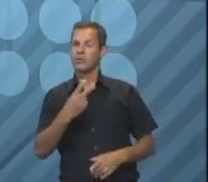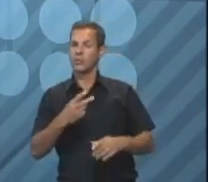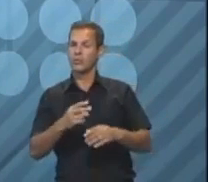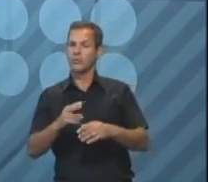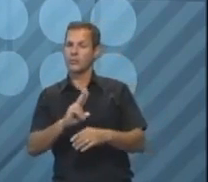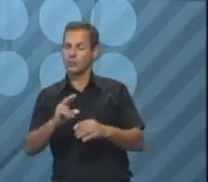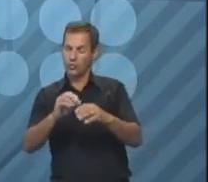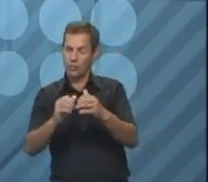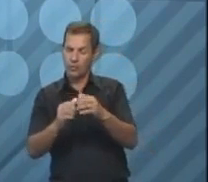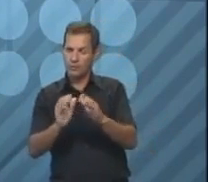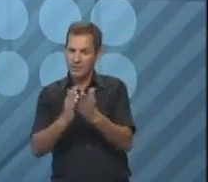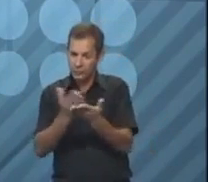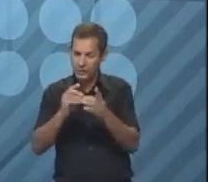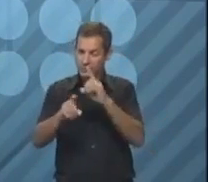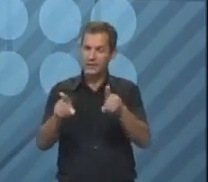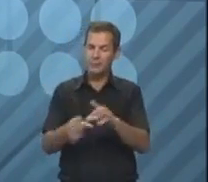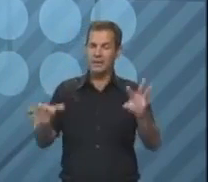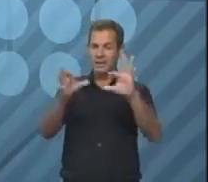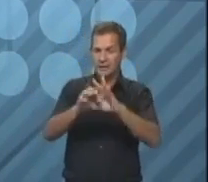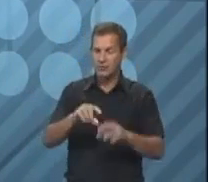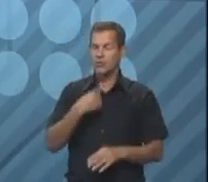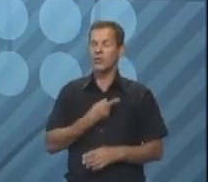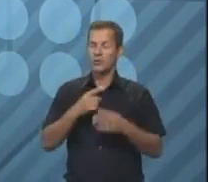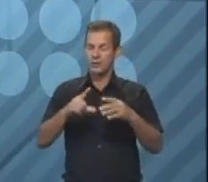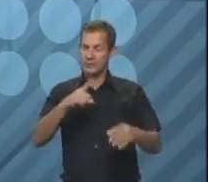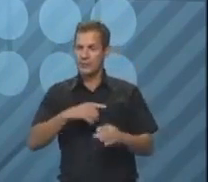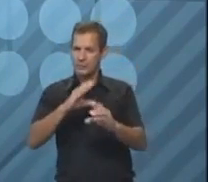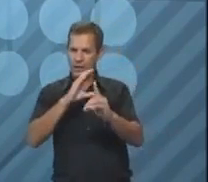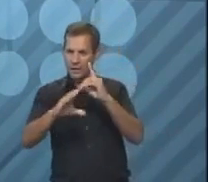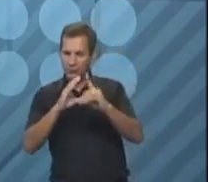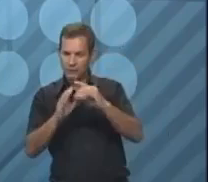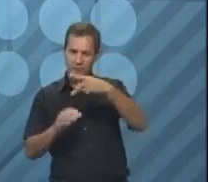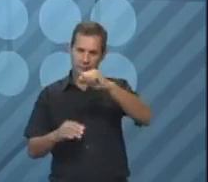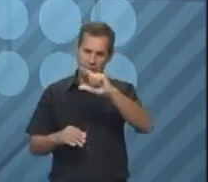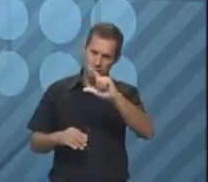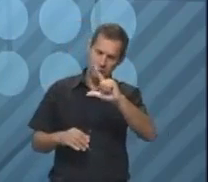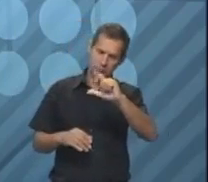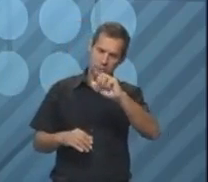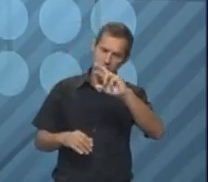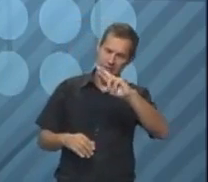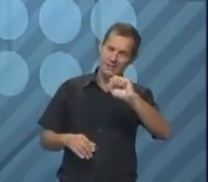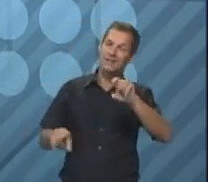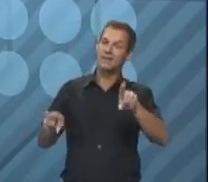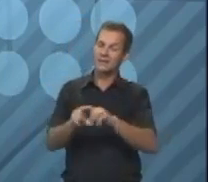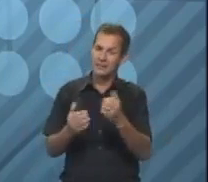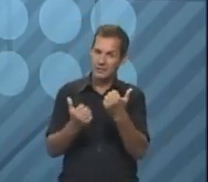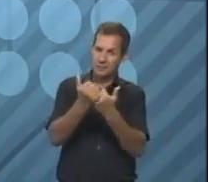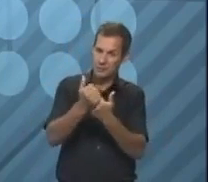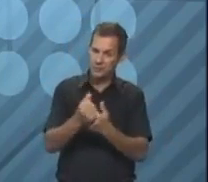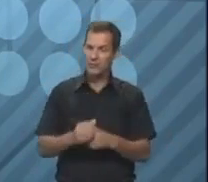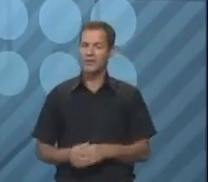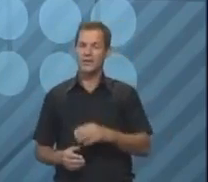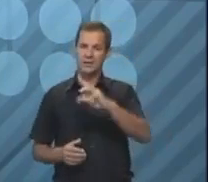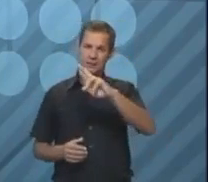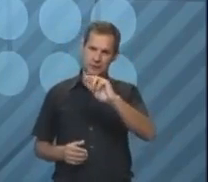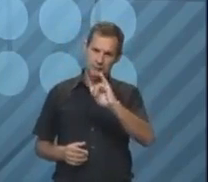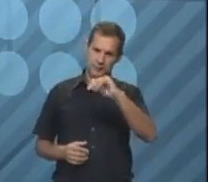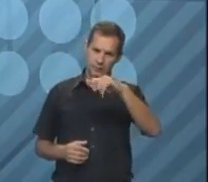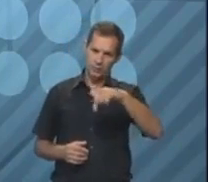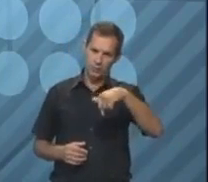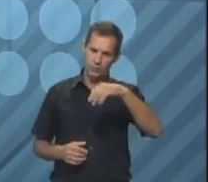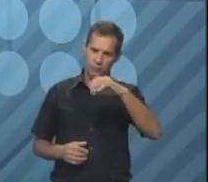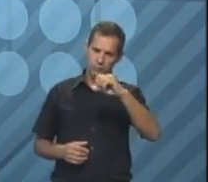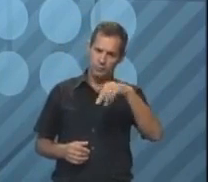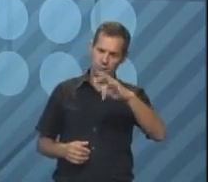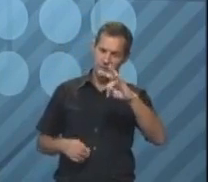e a integração por partes. Depois, veremos a respeito das coordenadas polares e, por fim, da substituição trigonométrica. Mas para que a gente,